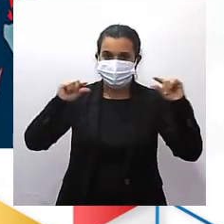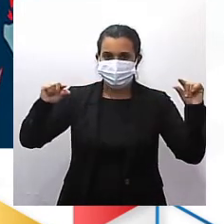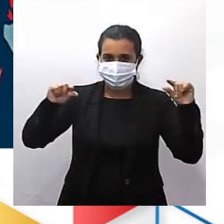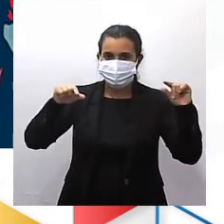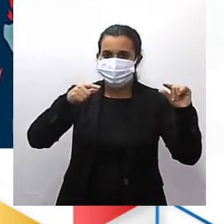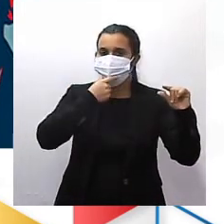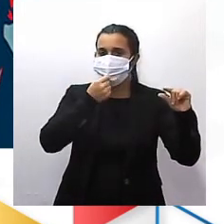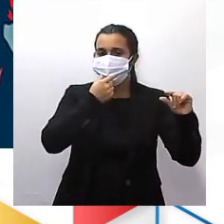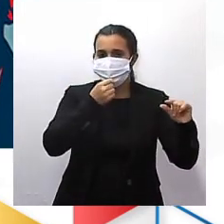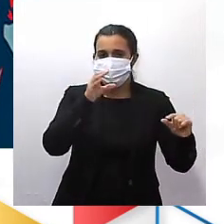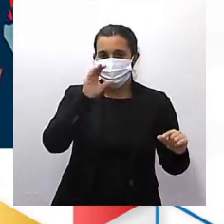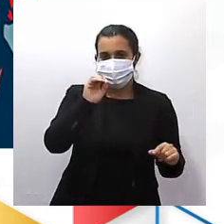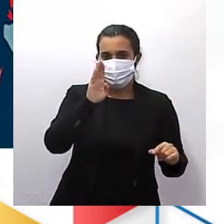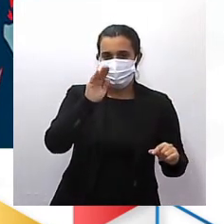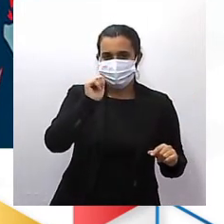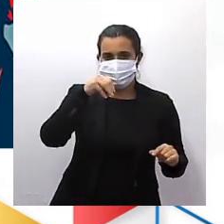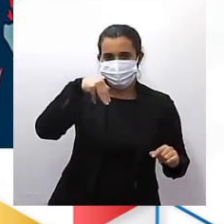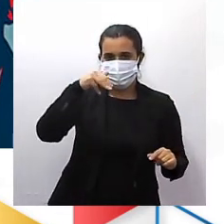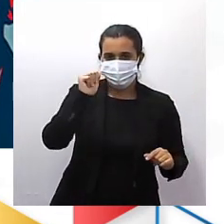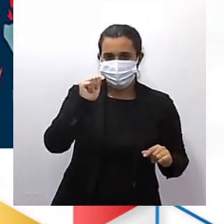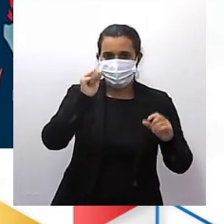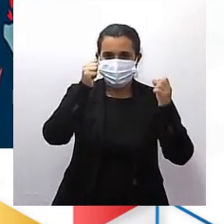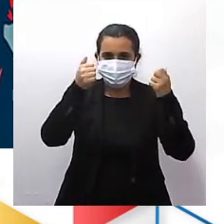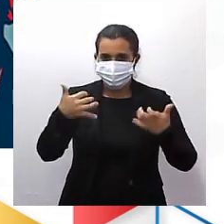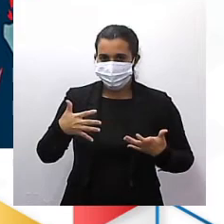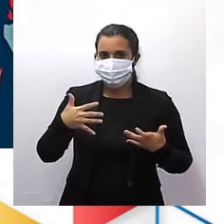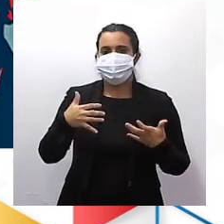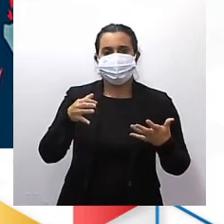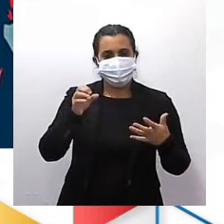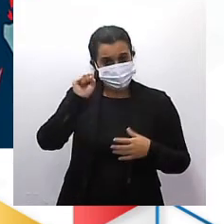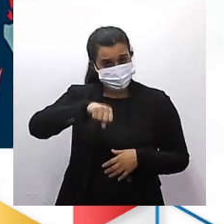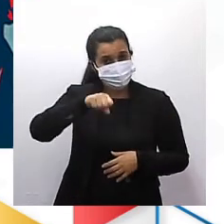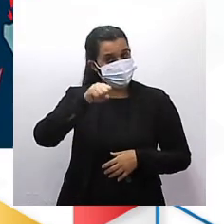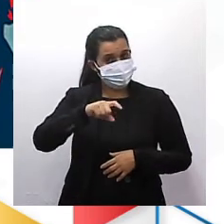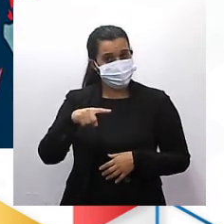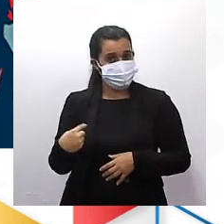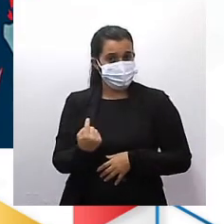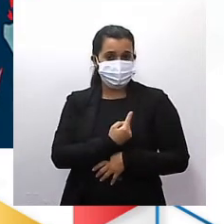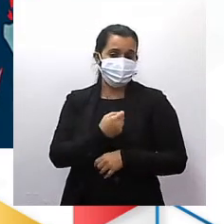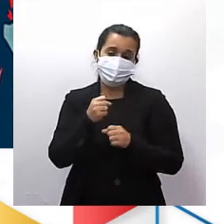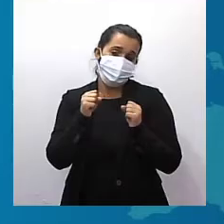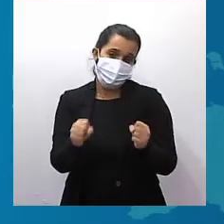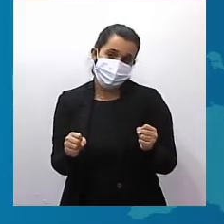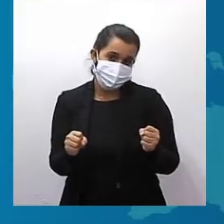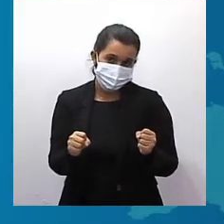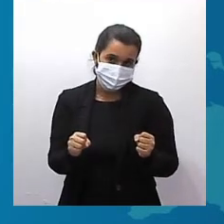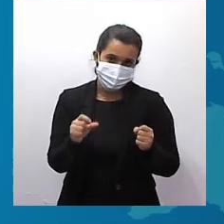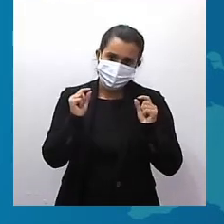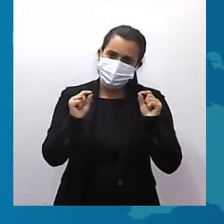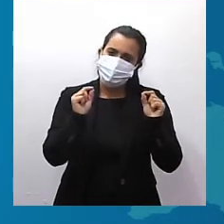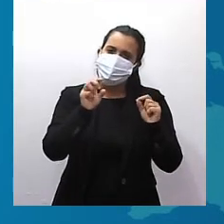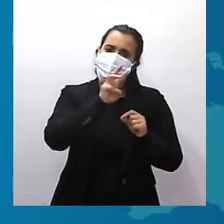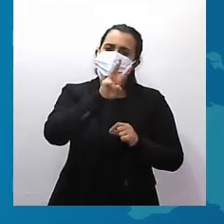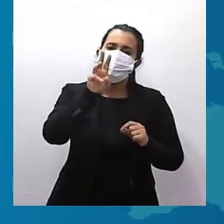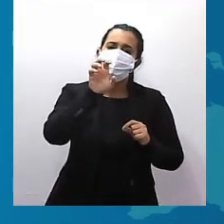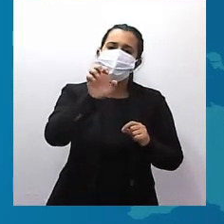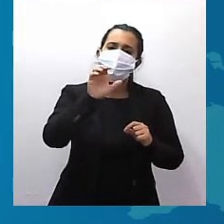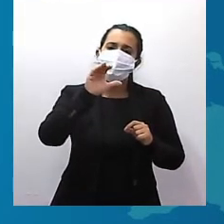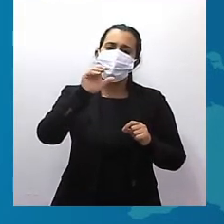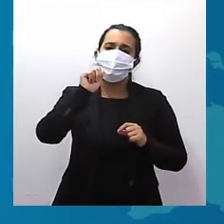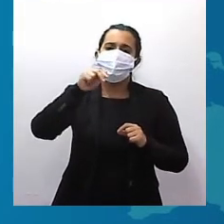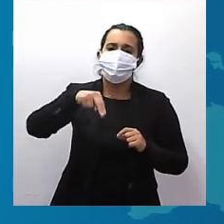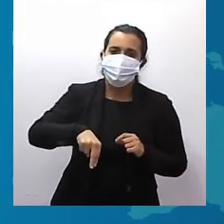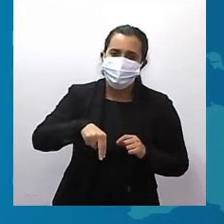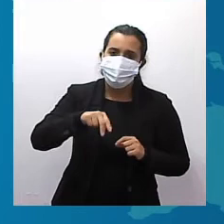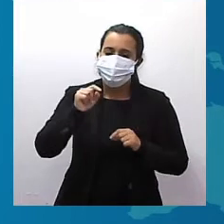Obama, na época, que ele diz assim, yes, we can. Esse we can, ele pode sugerir an ability,